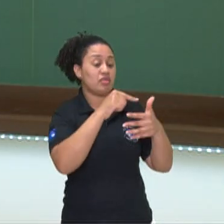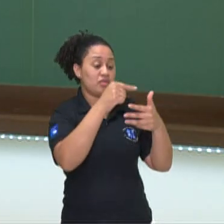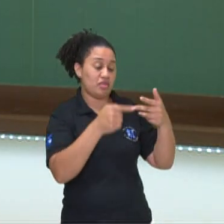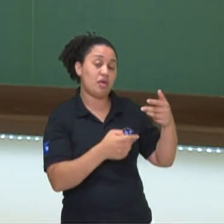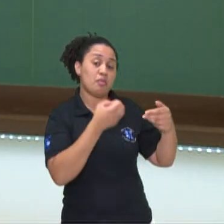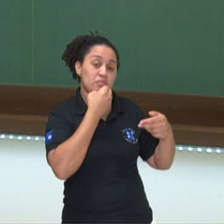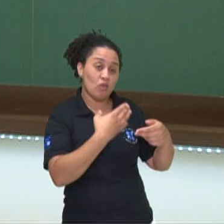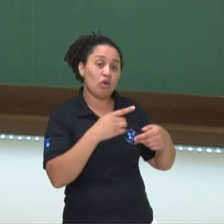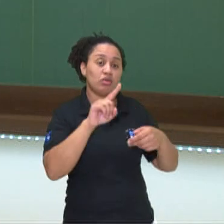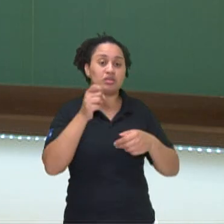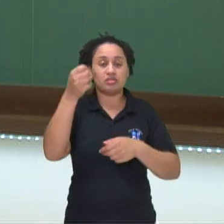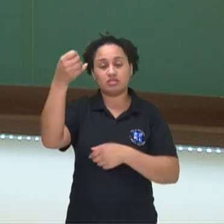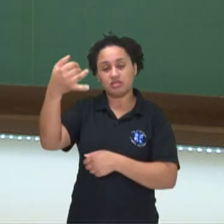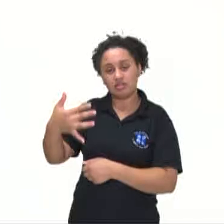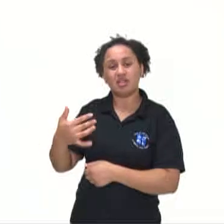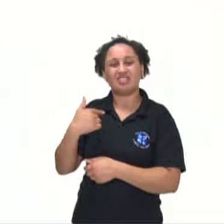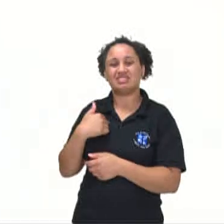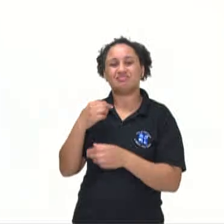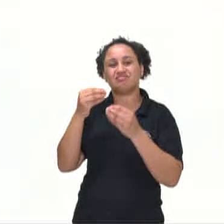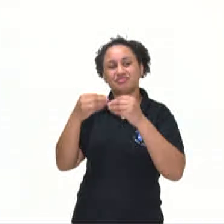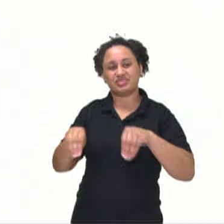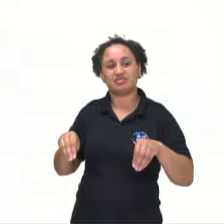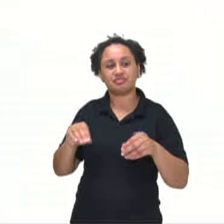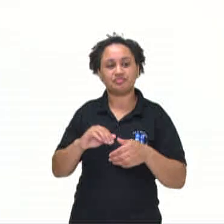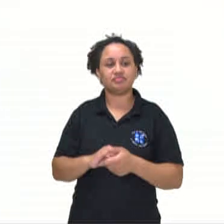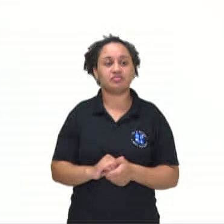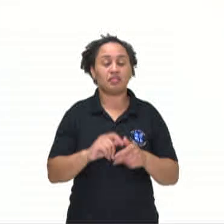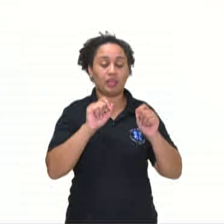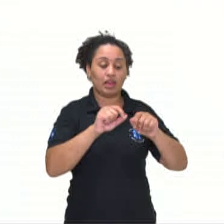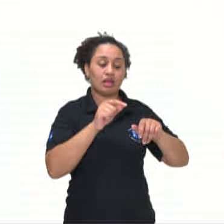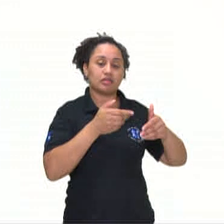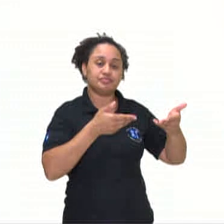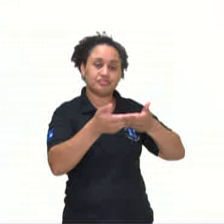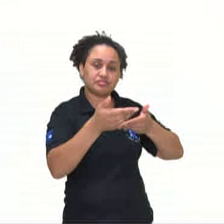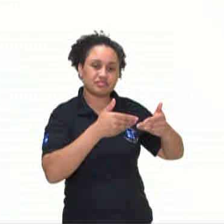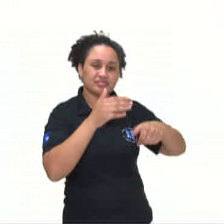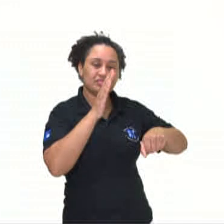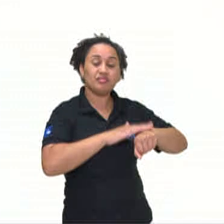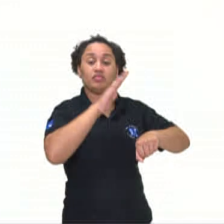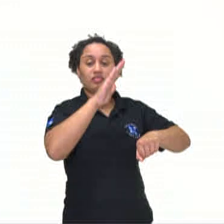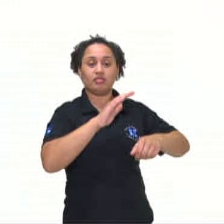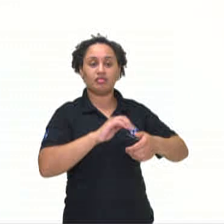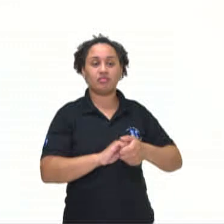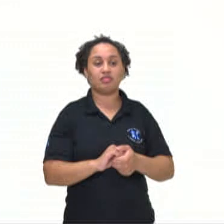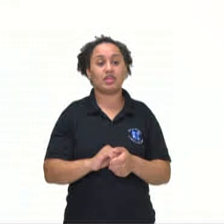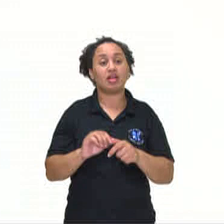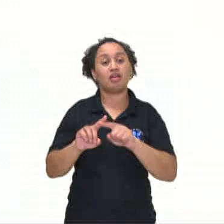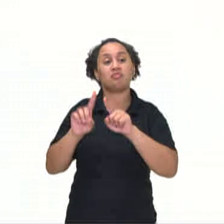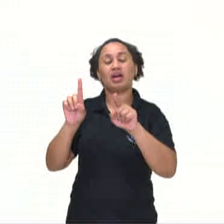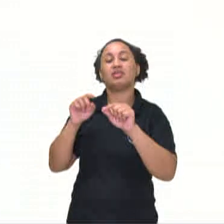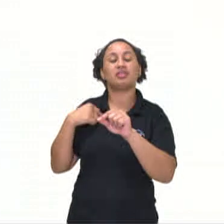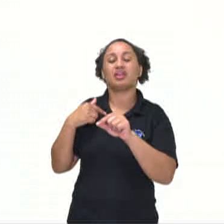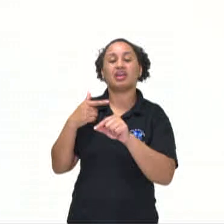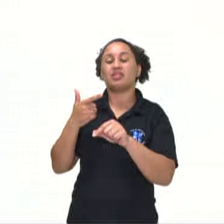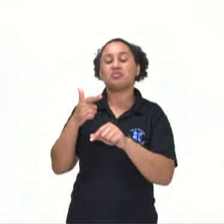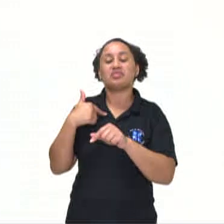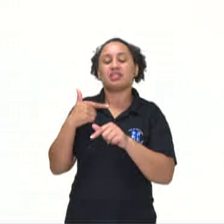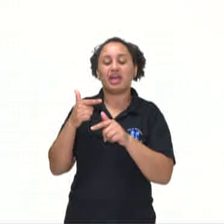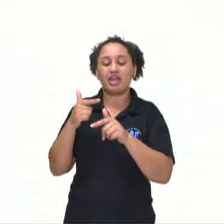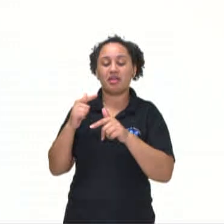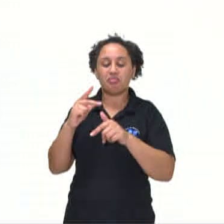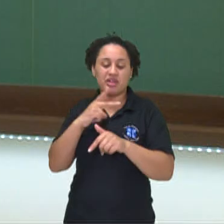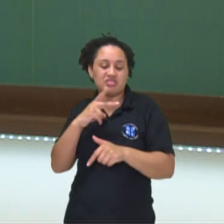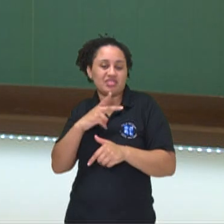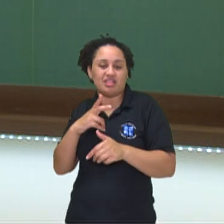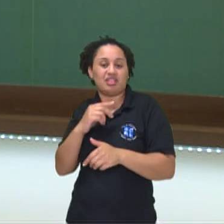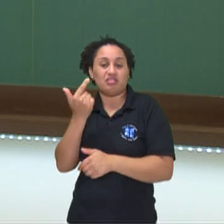algumas desvantagens. Possibilita a interação em tempo real, essa é uma das vantagens. Porém, a falta de privacidade